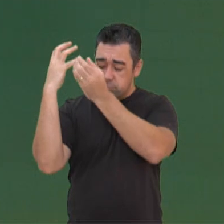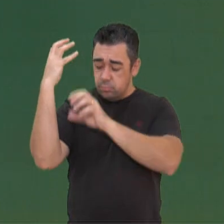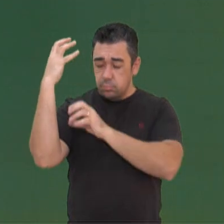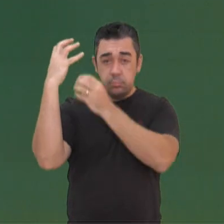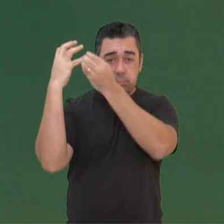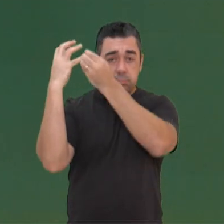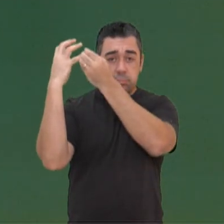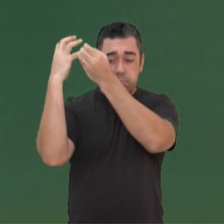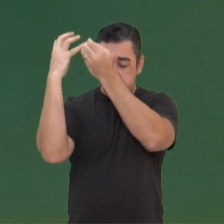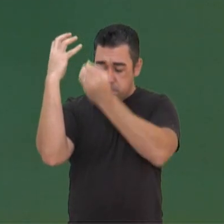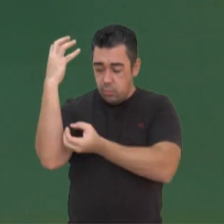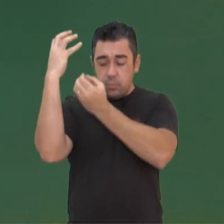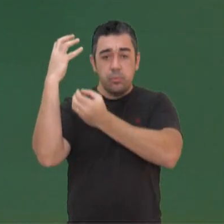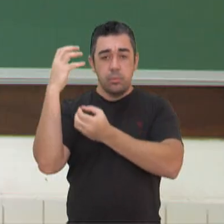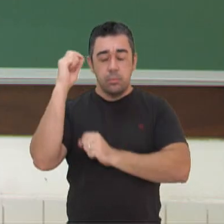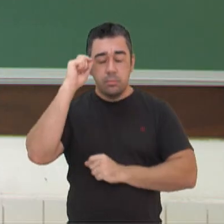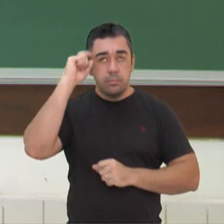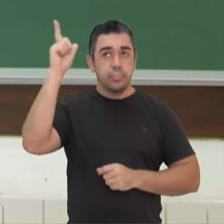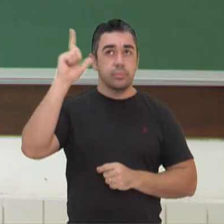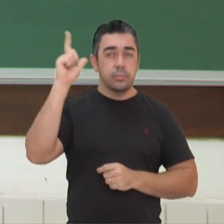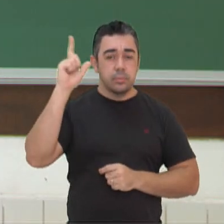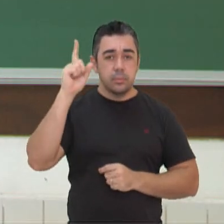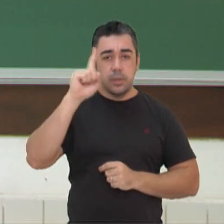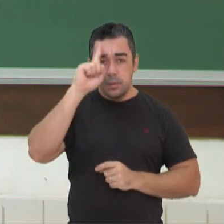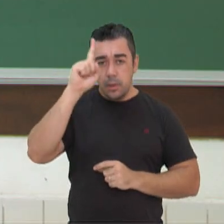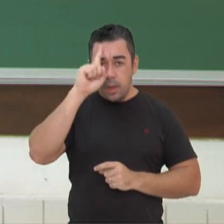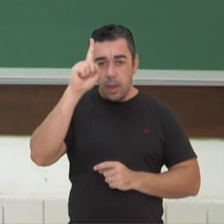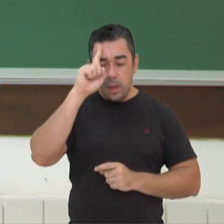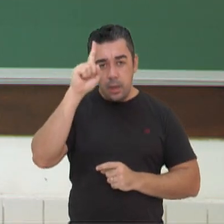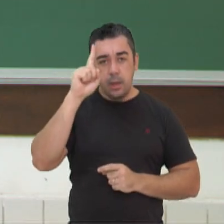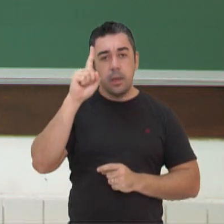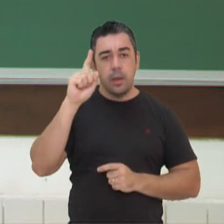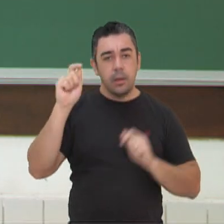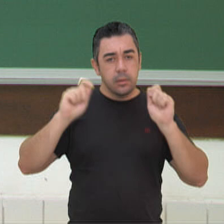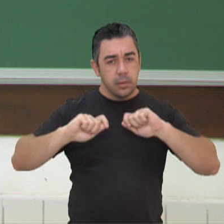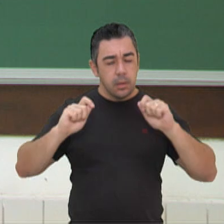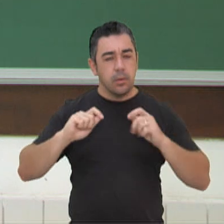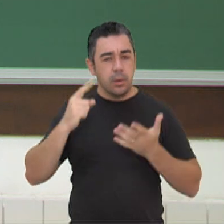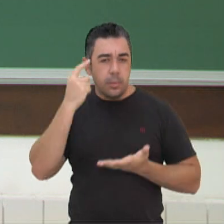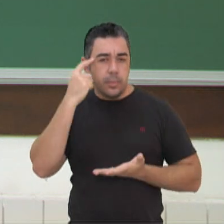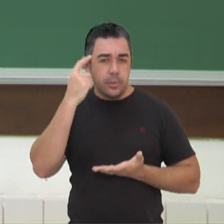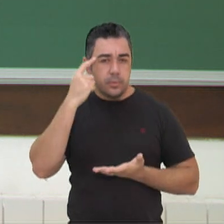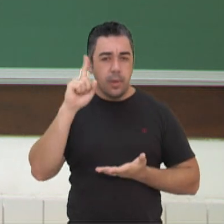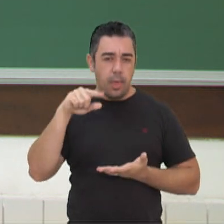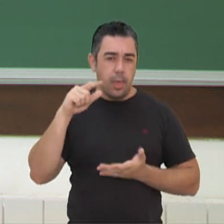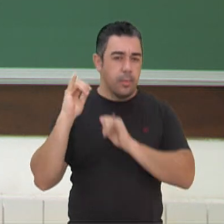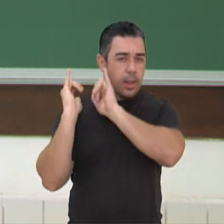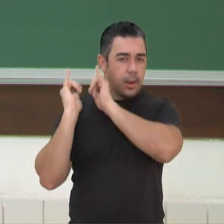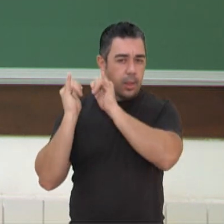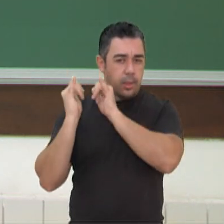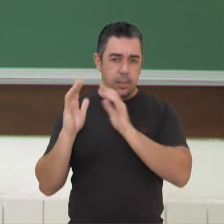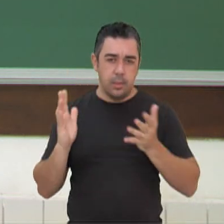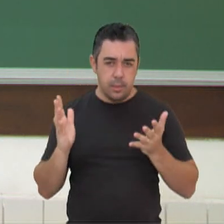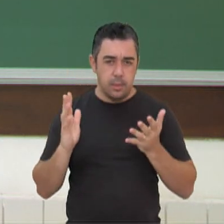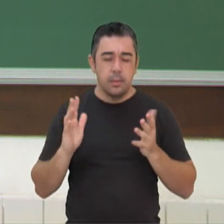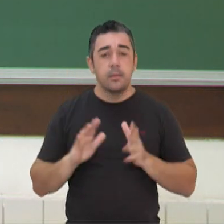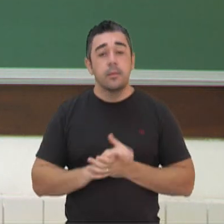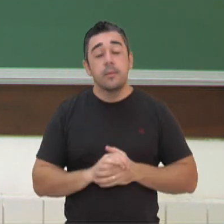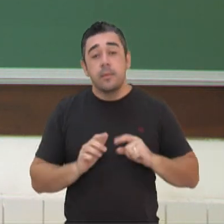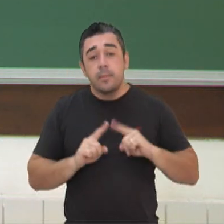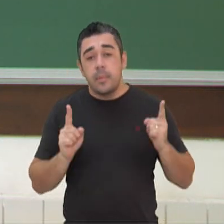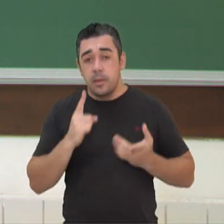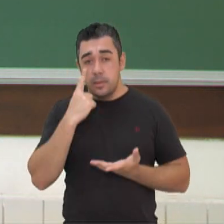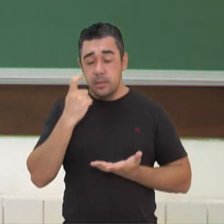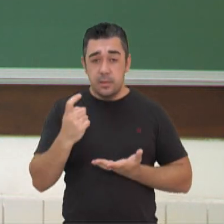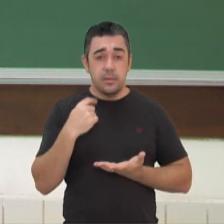caiu sobre a cabeça do Newton, veio algumas ideias ali que ele pôde desenvolver. Isso é uma lenda, né? Mas é uma coisa interessante